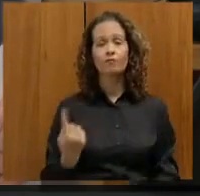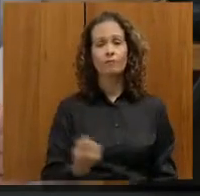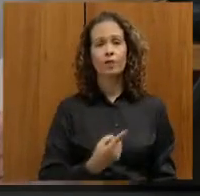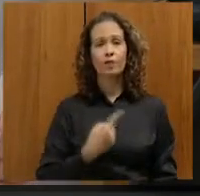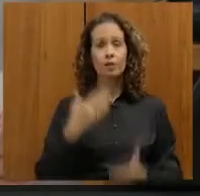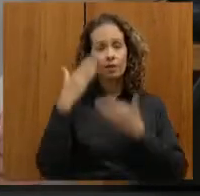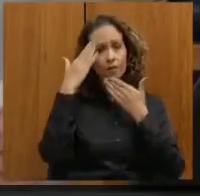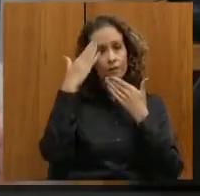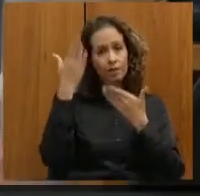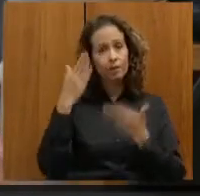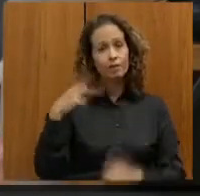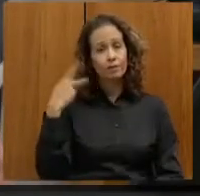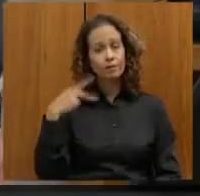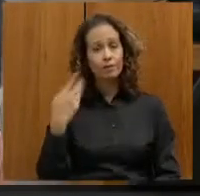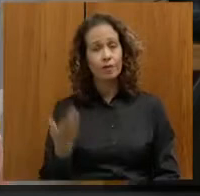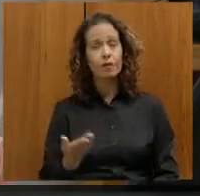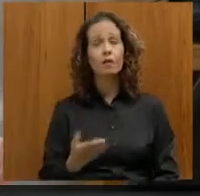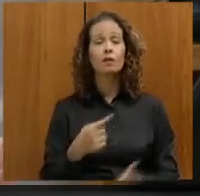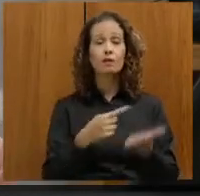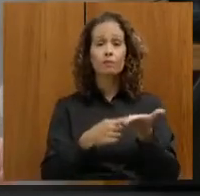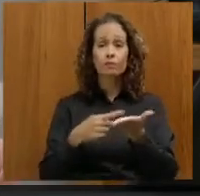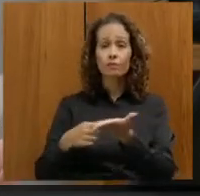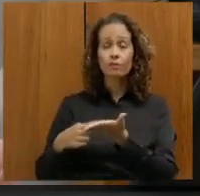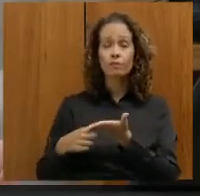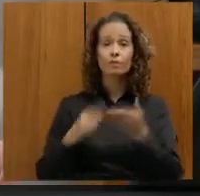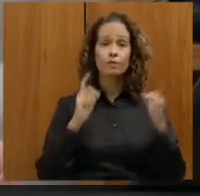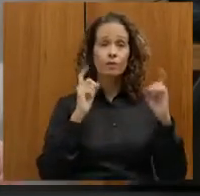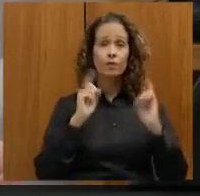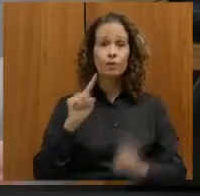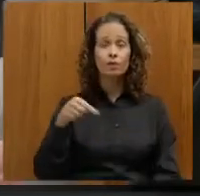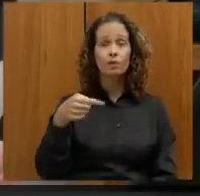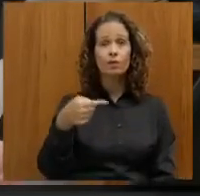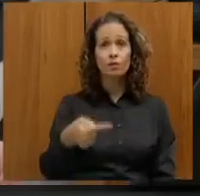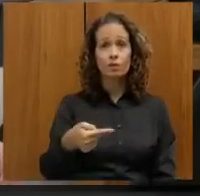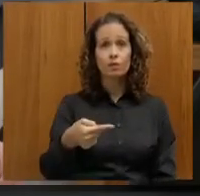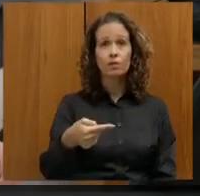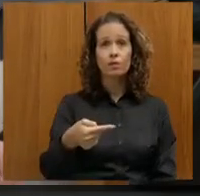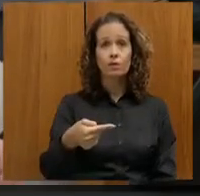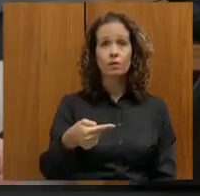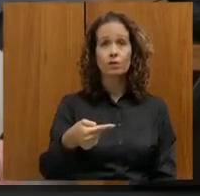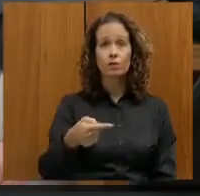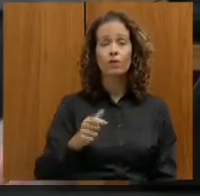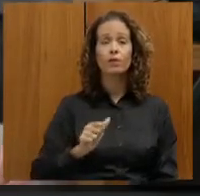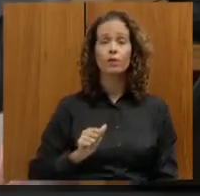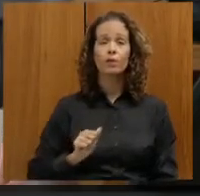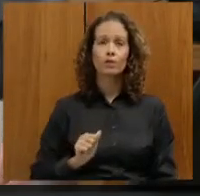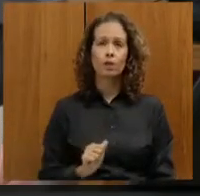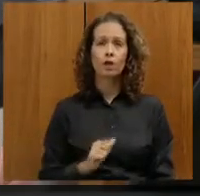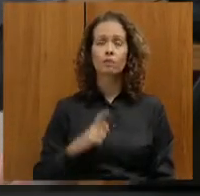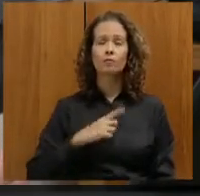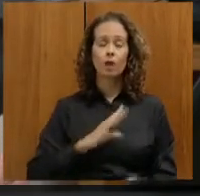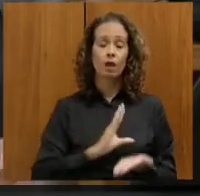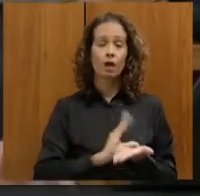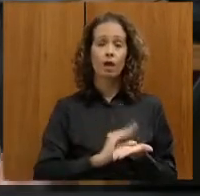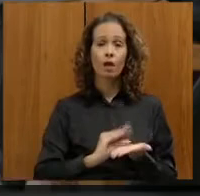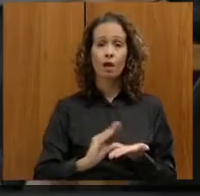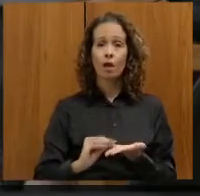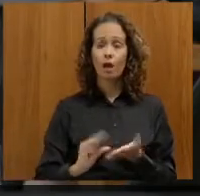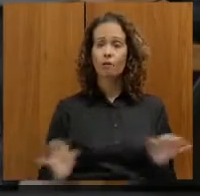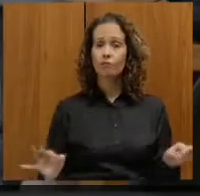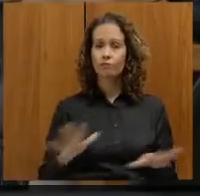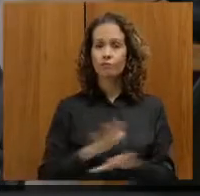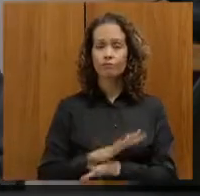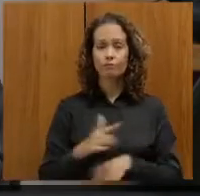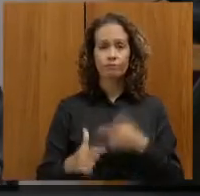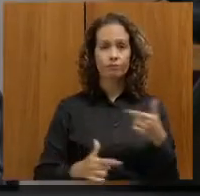convoca os membros para próxima reunião a próxima reunião ordinária determina a lavratura da ata e encerra os